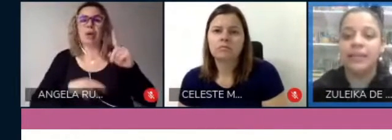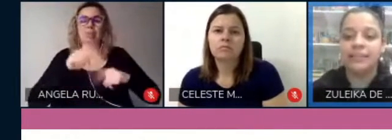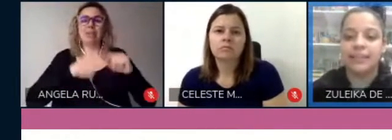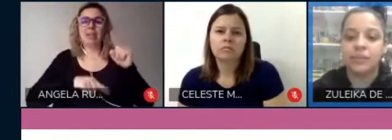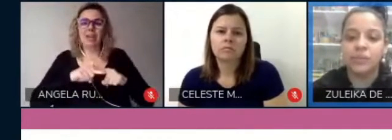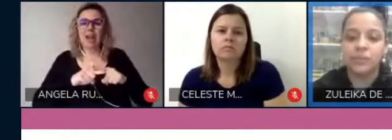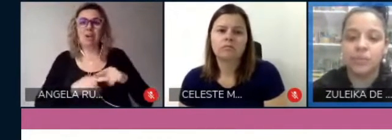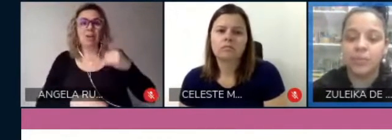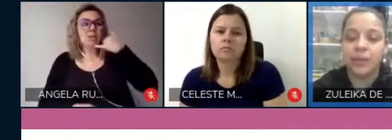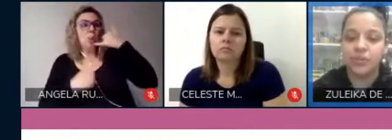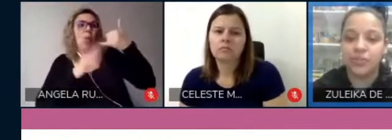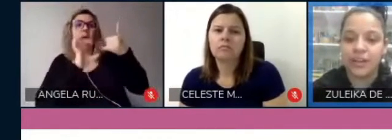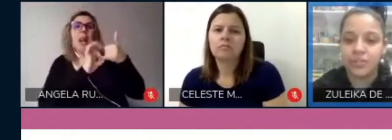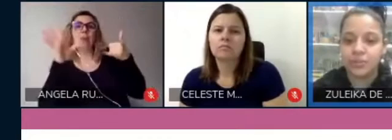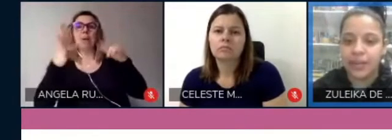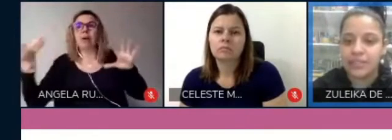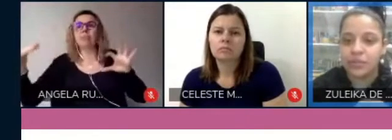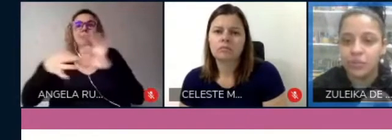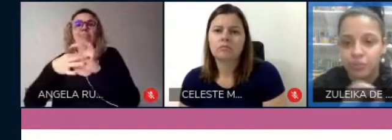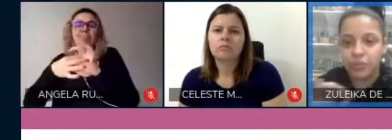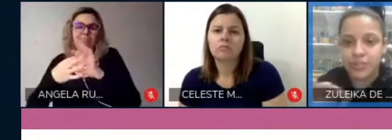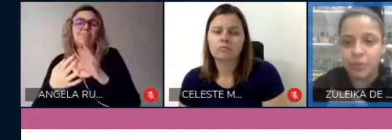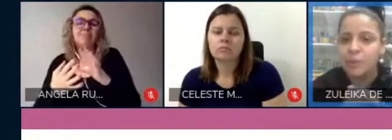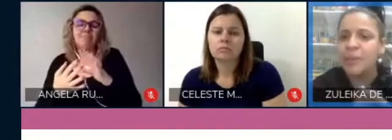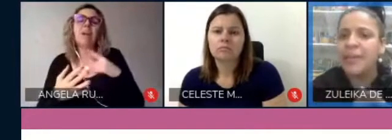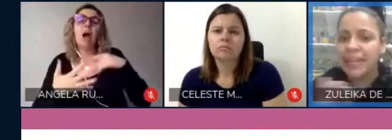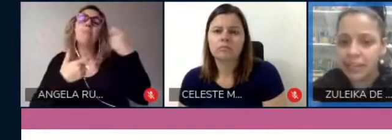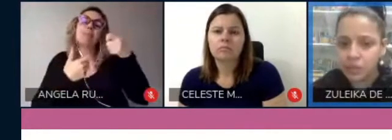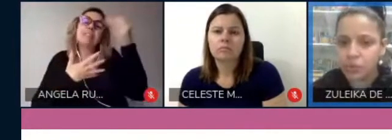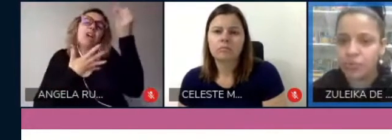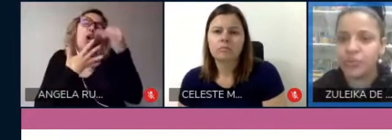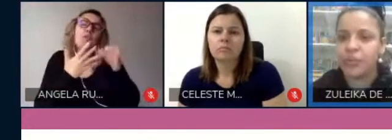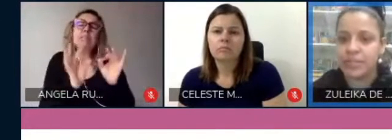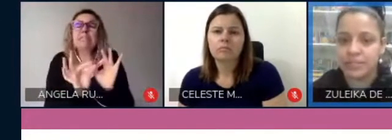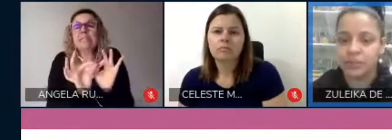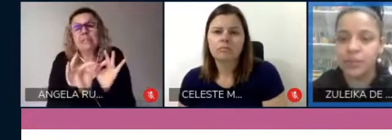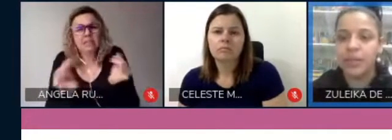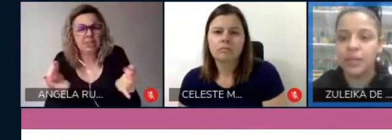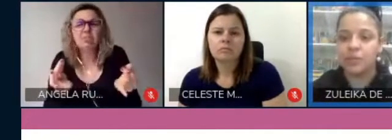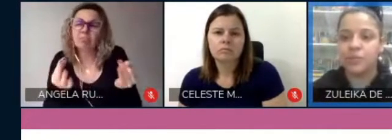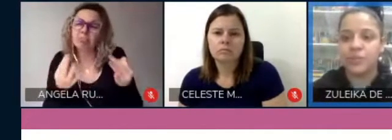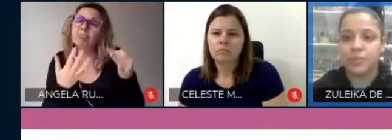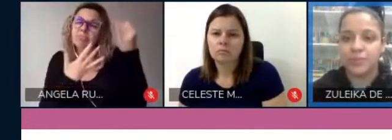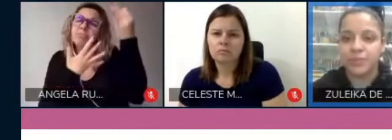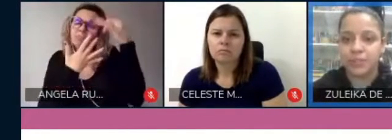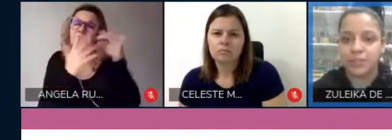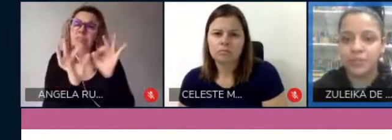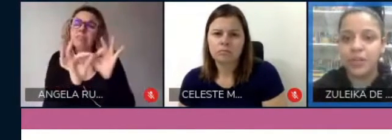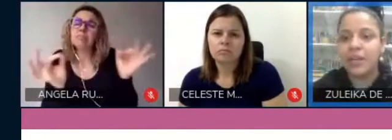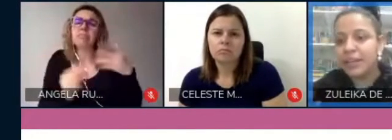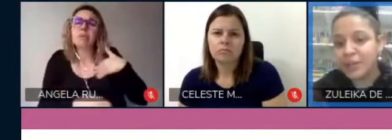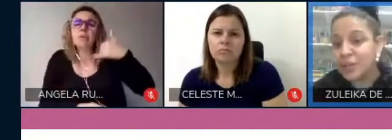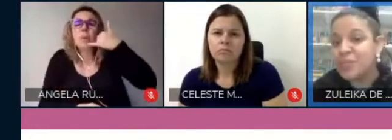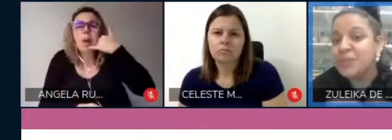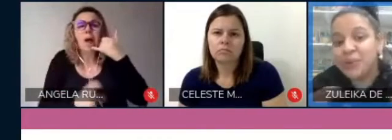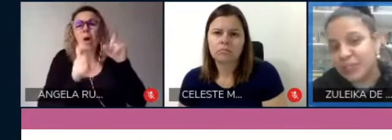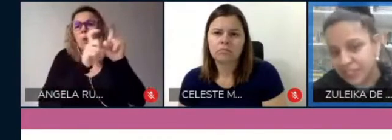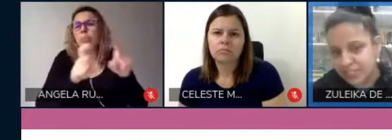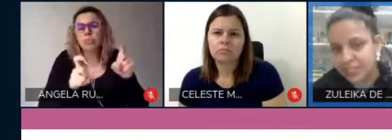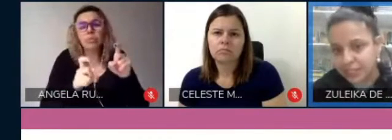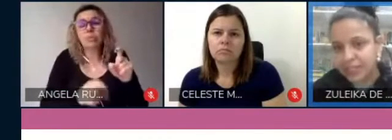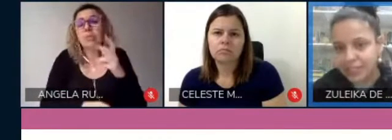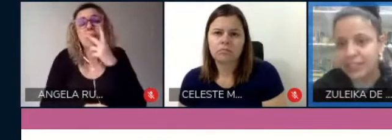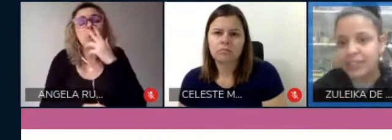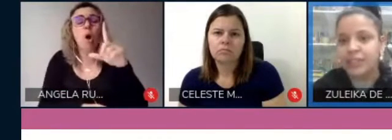material. Então, eu faço essa configuração, uma pequena configuração no meu dispositivo, que é como